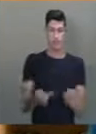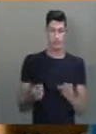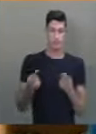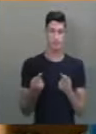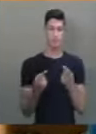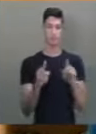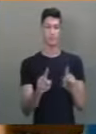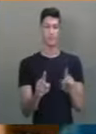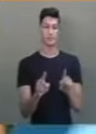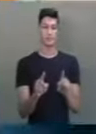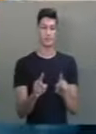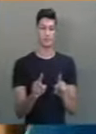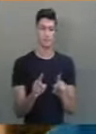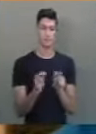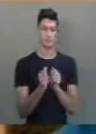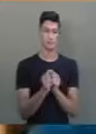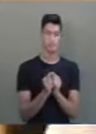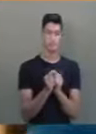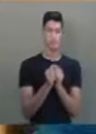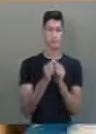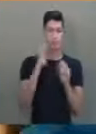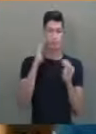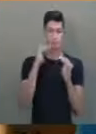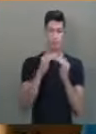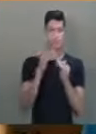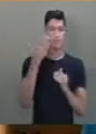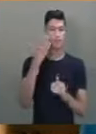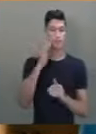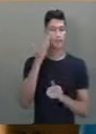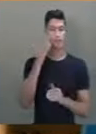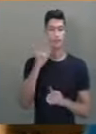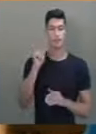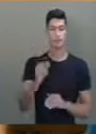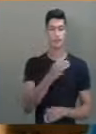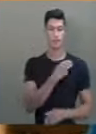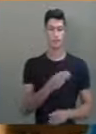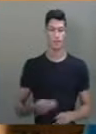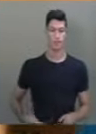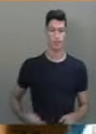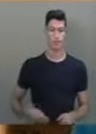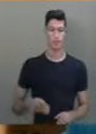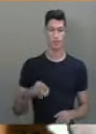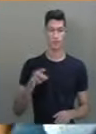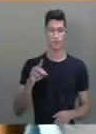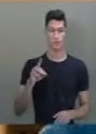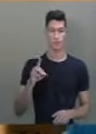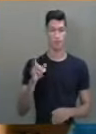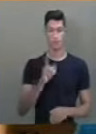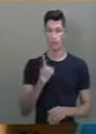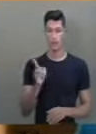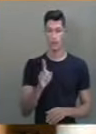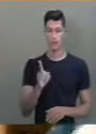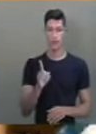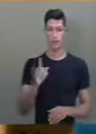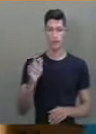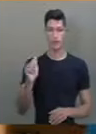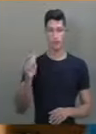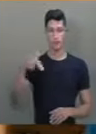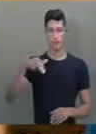essa posição. Comungo do mesmo entendimento da ministra Nancy